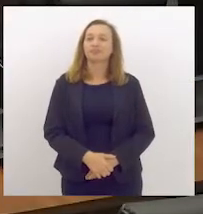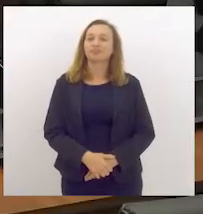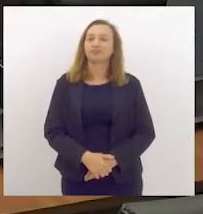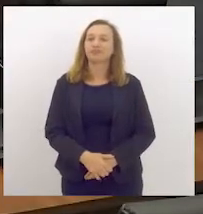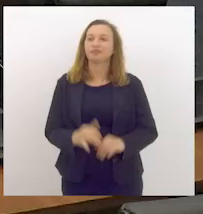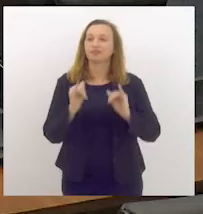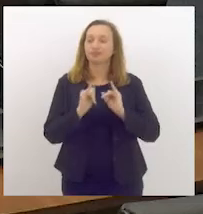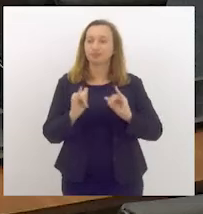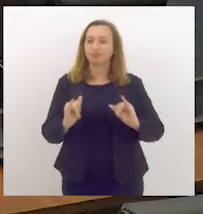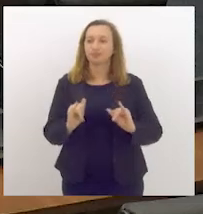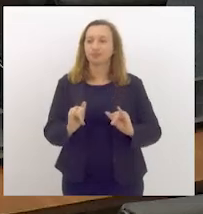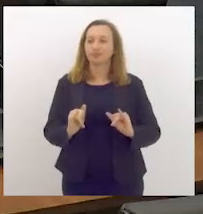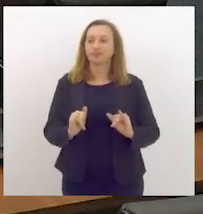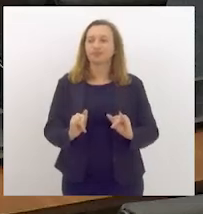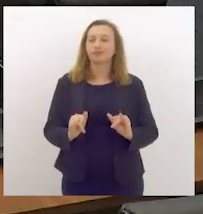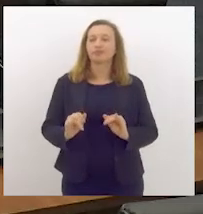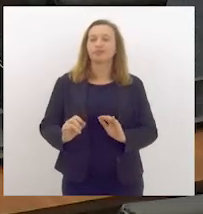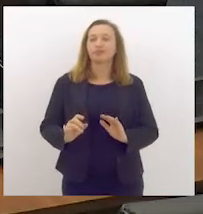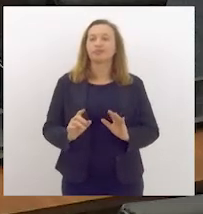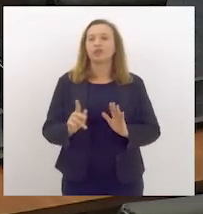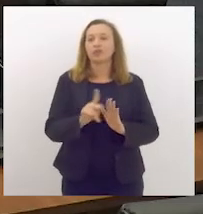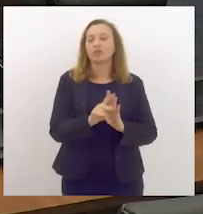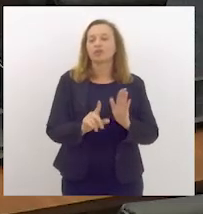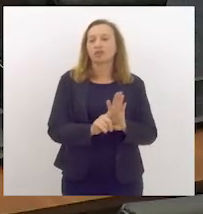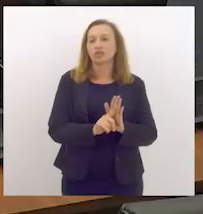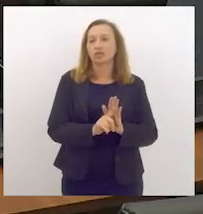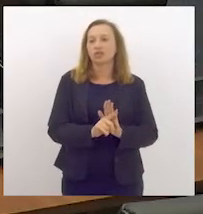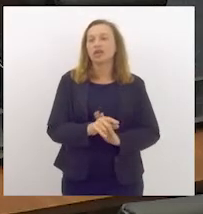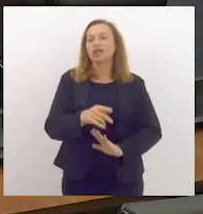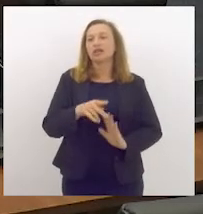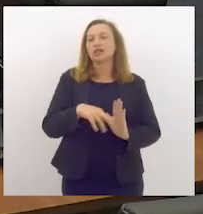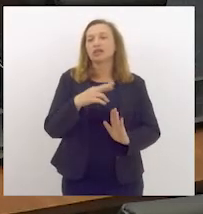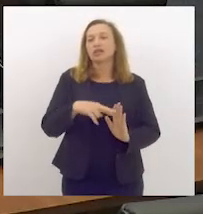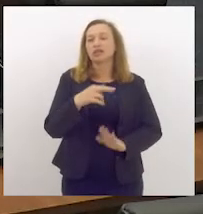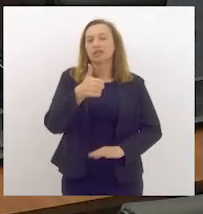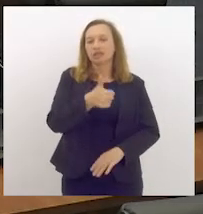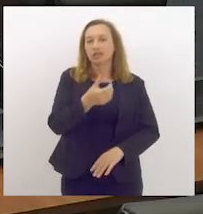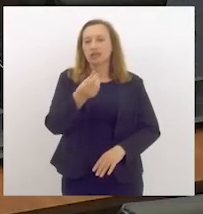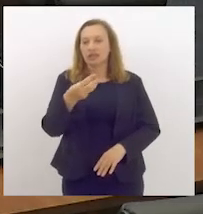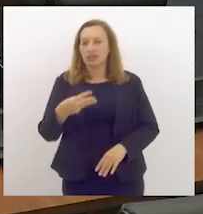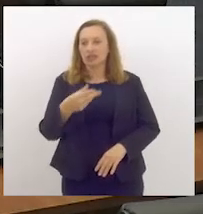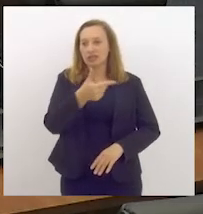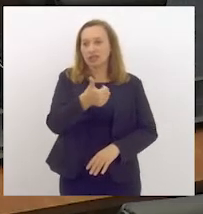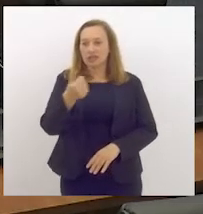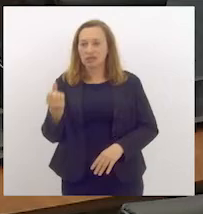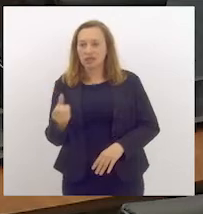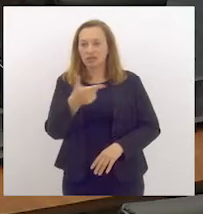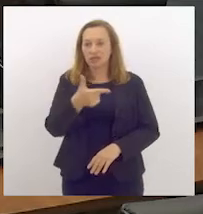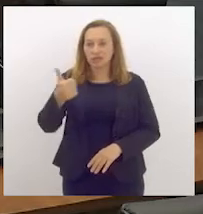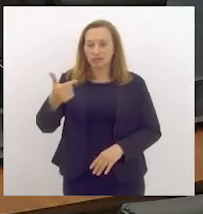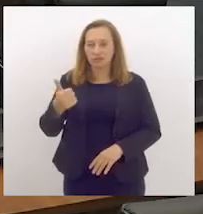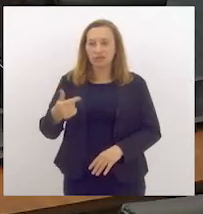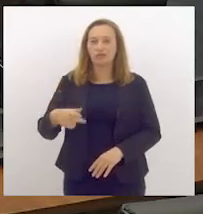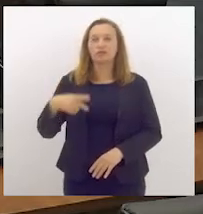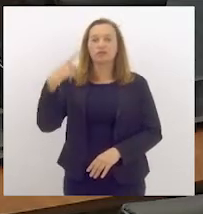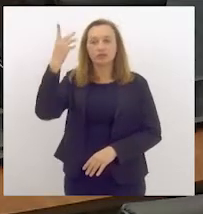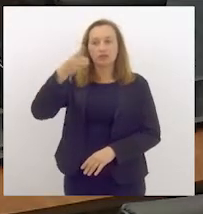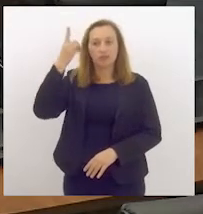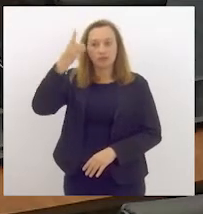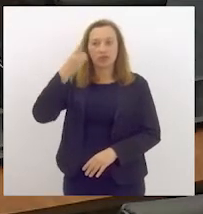o anuncio redação final assim emendada pode a solução 3:16 de 22 de autoria do deputado Jair